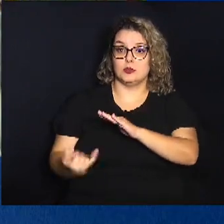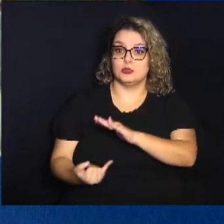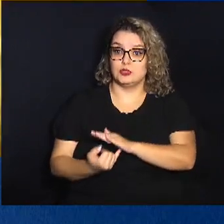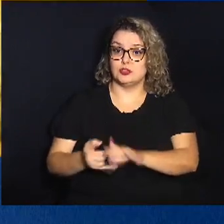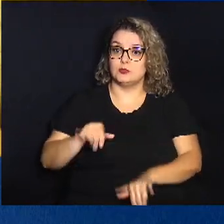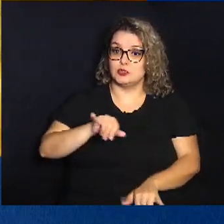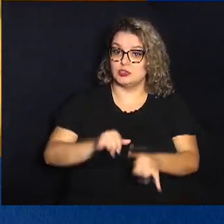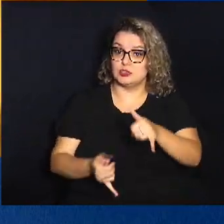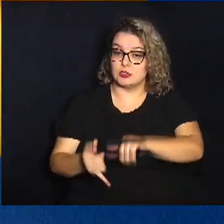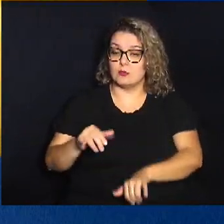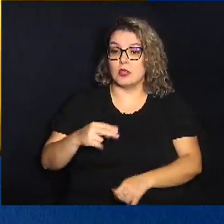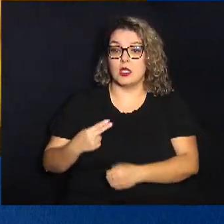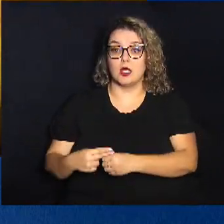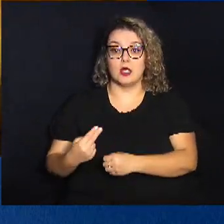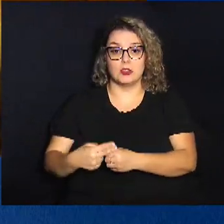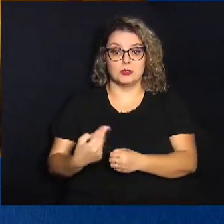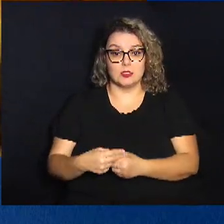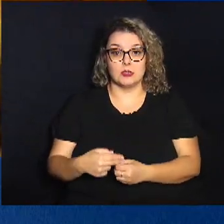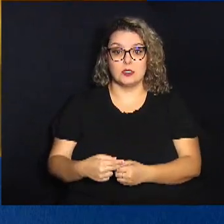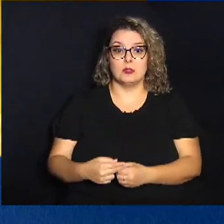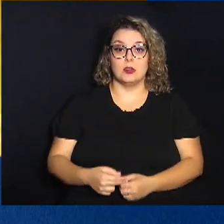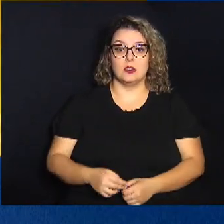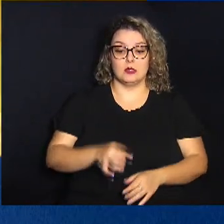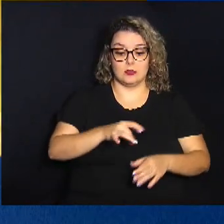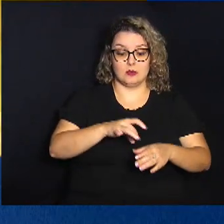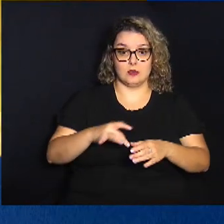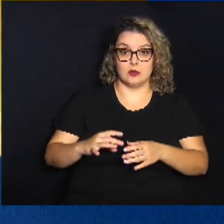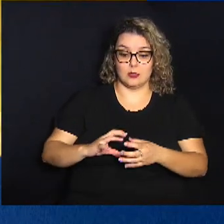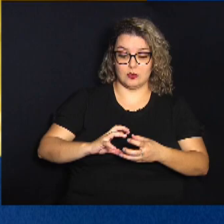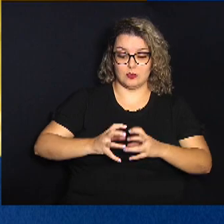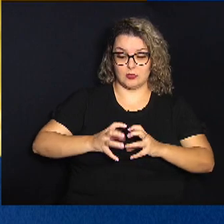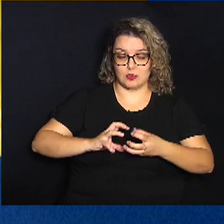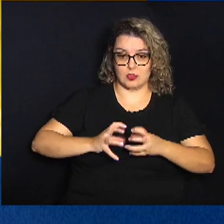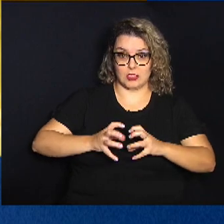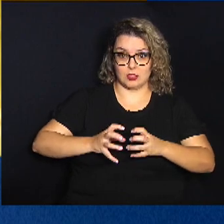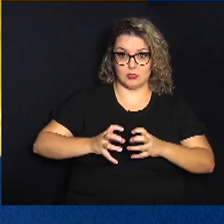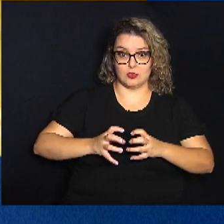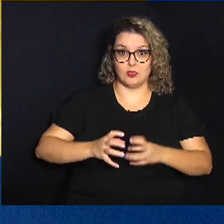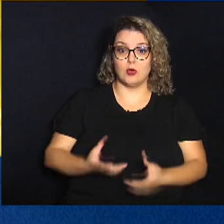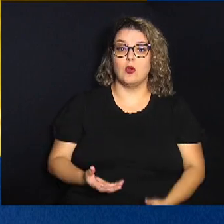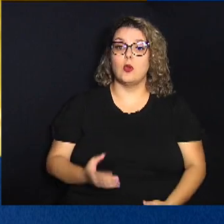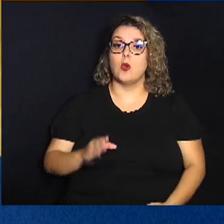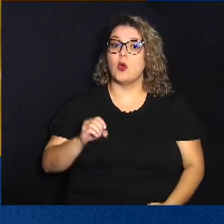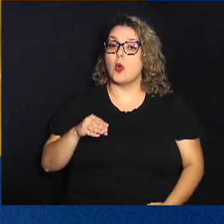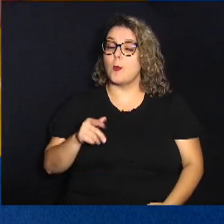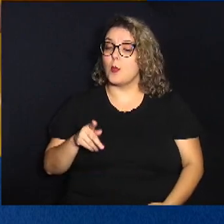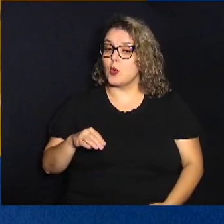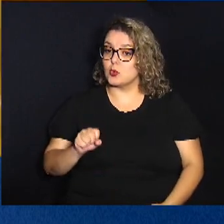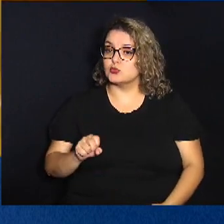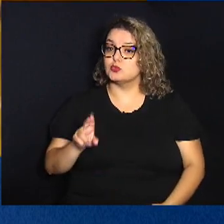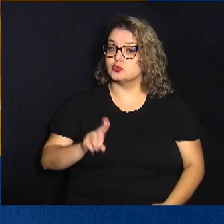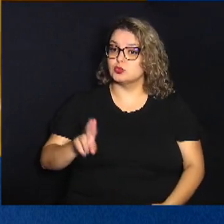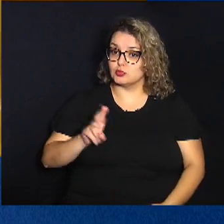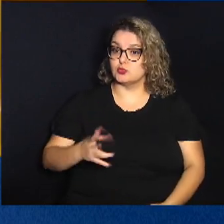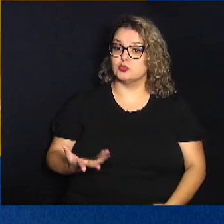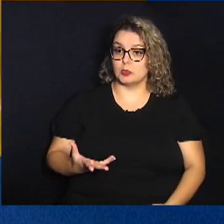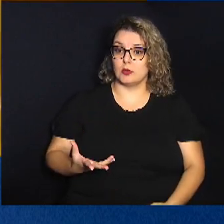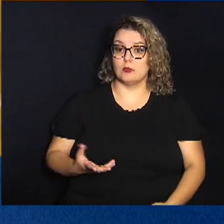da Unicamp extrai da semente de maracujá, composto que pode ser utilizado para